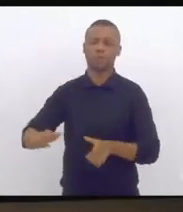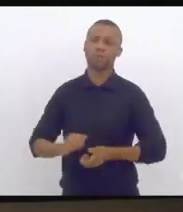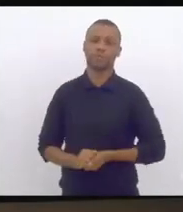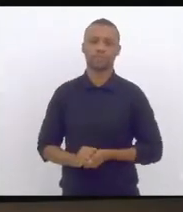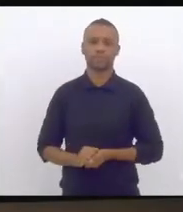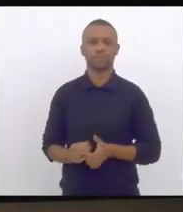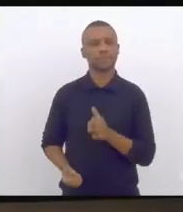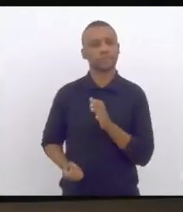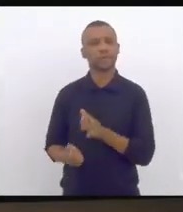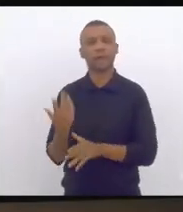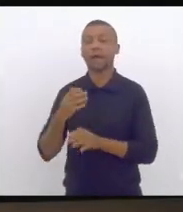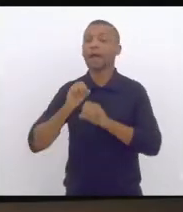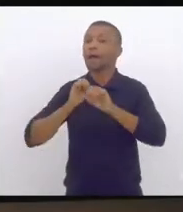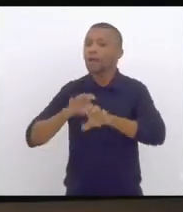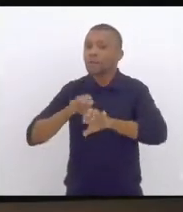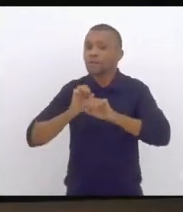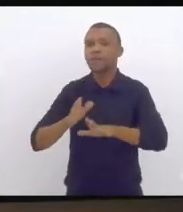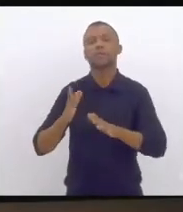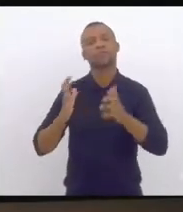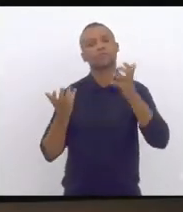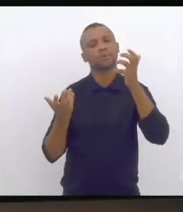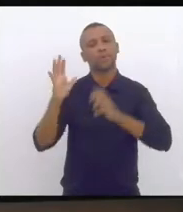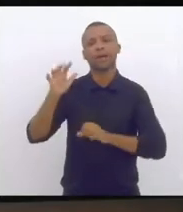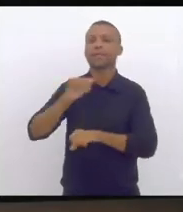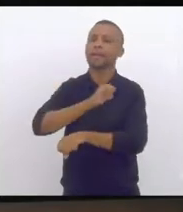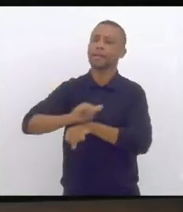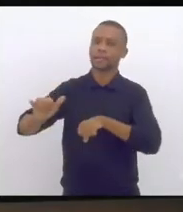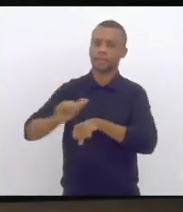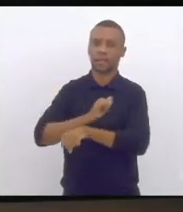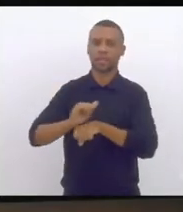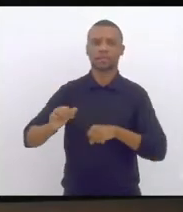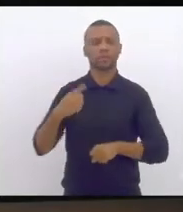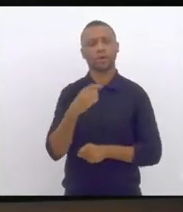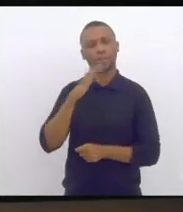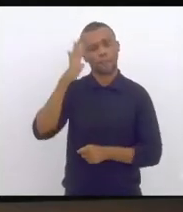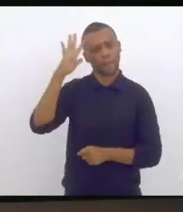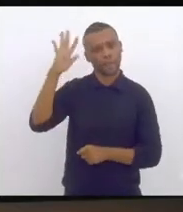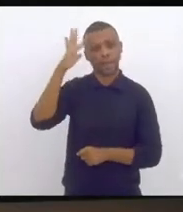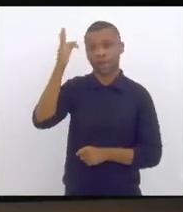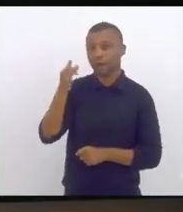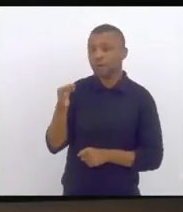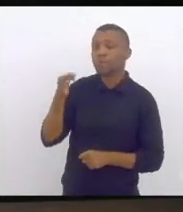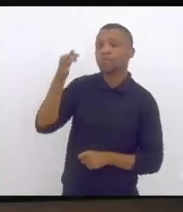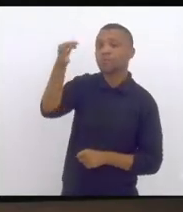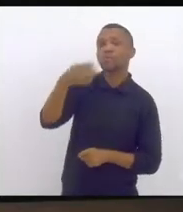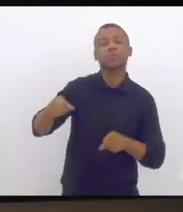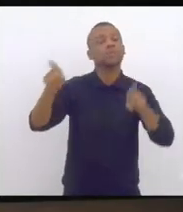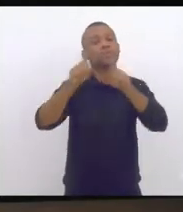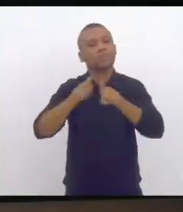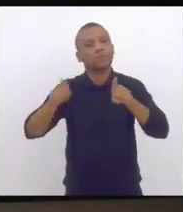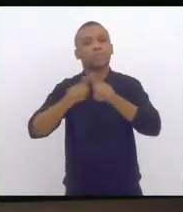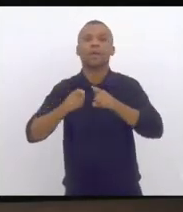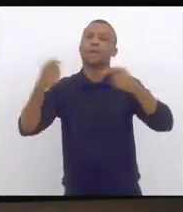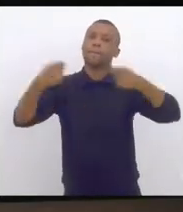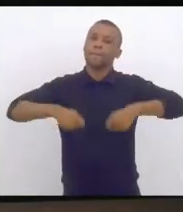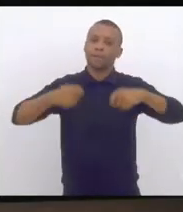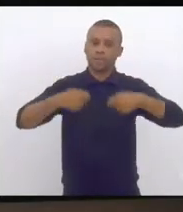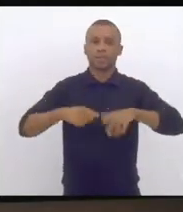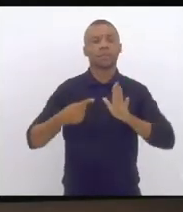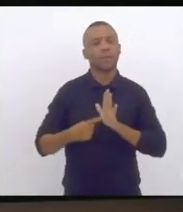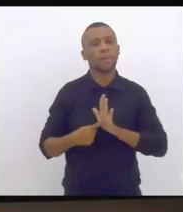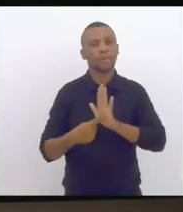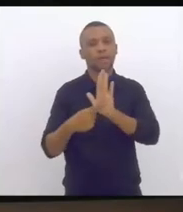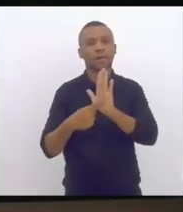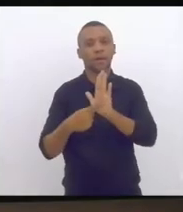a educação climática é estratégica para a gente pensar futuro. Isso também precisa estar